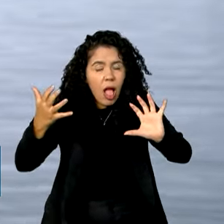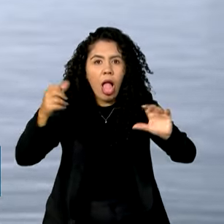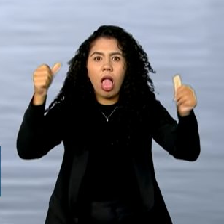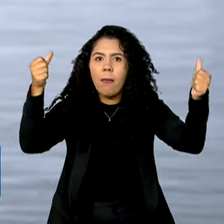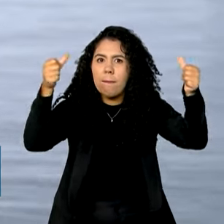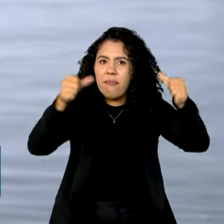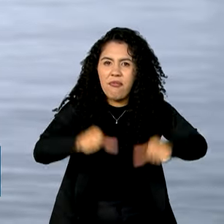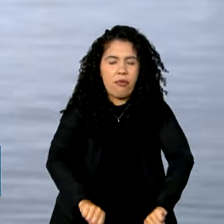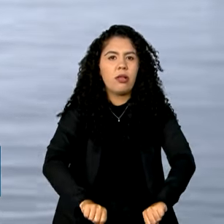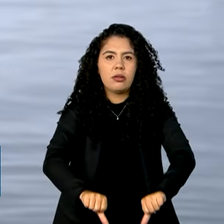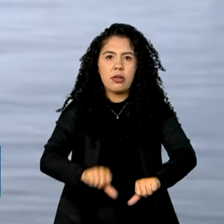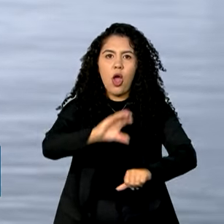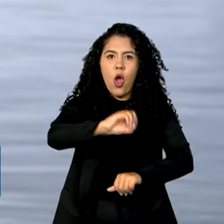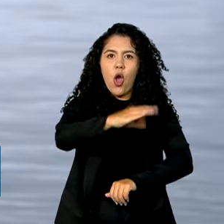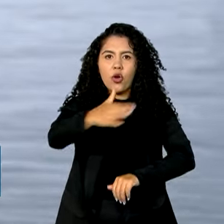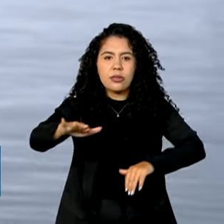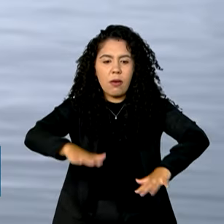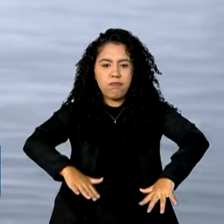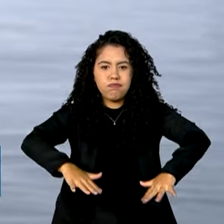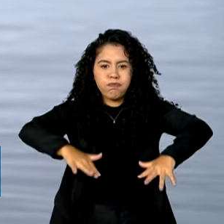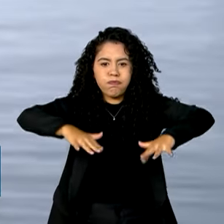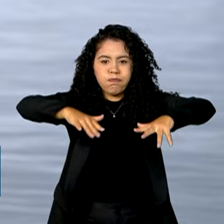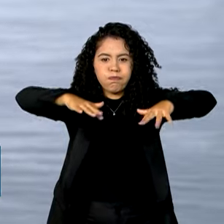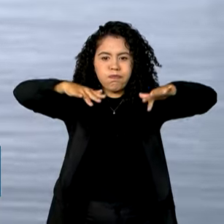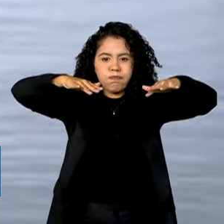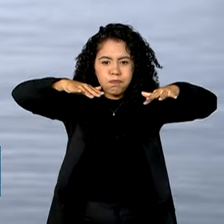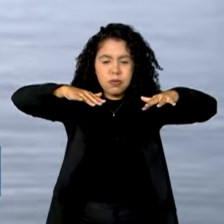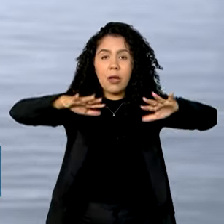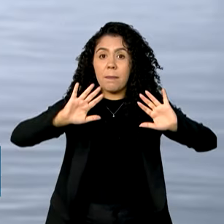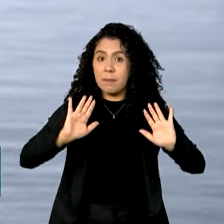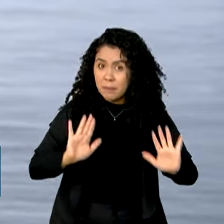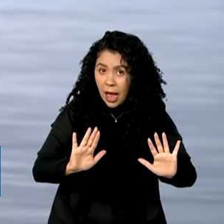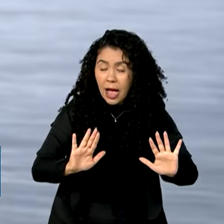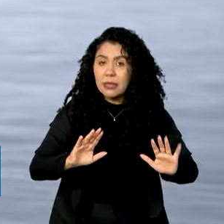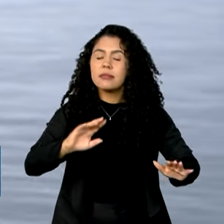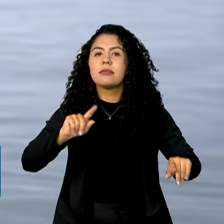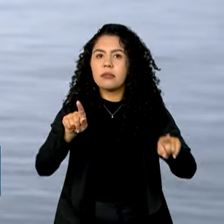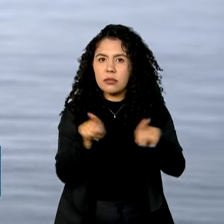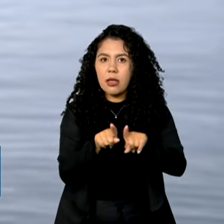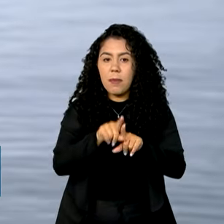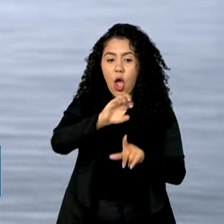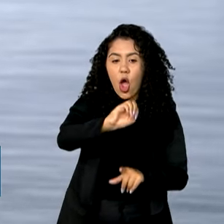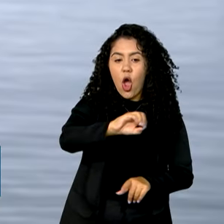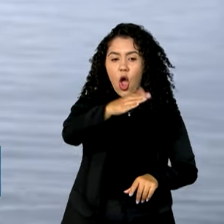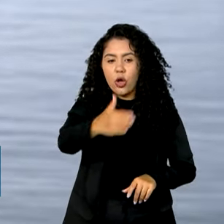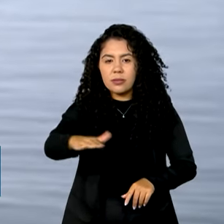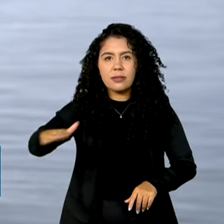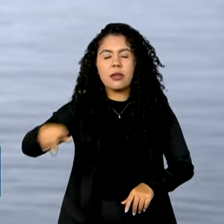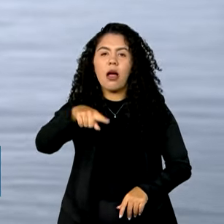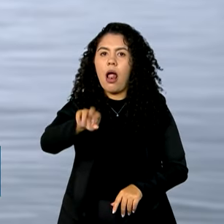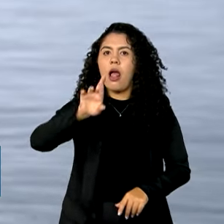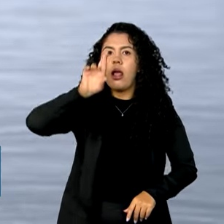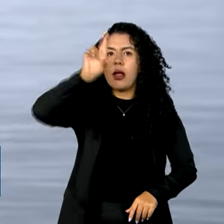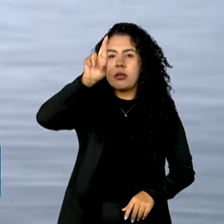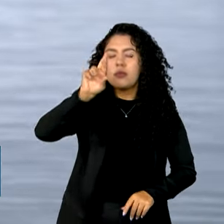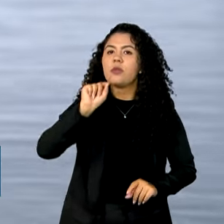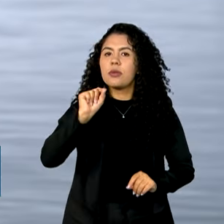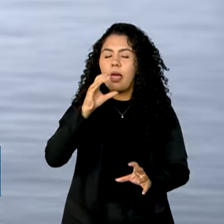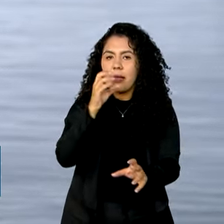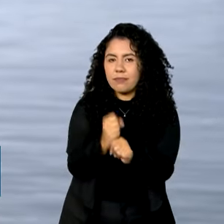aumentando o nível dos oceanos. E não é só isso. Os oceanos são responsáveis pela produção de mais